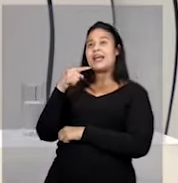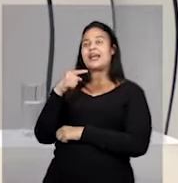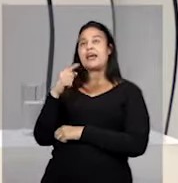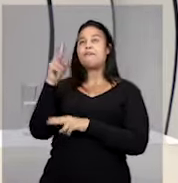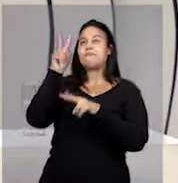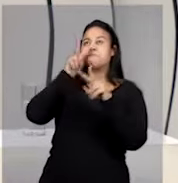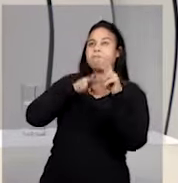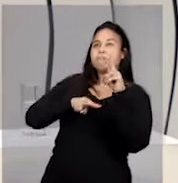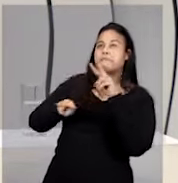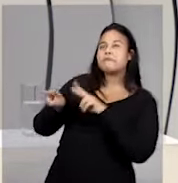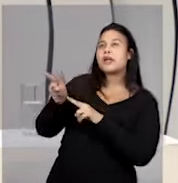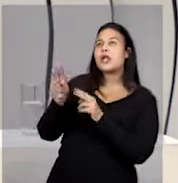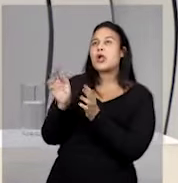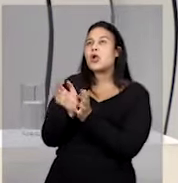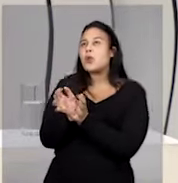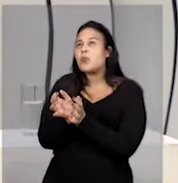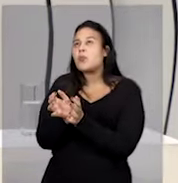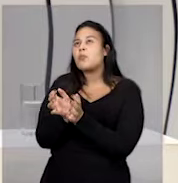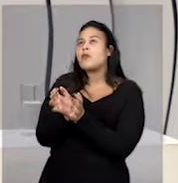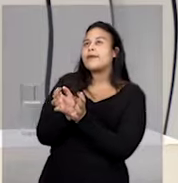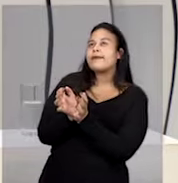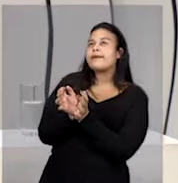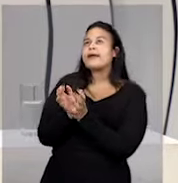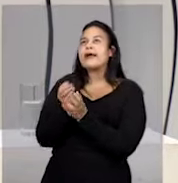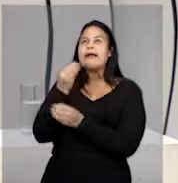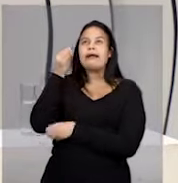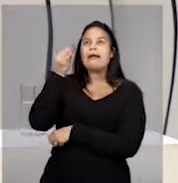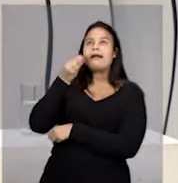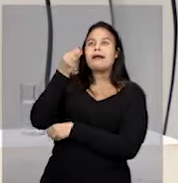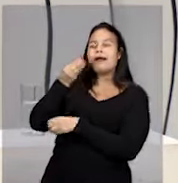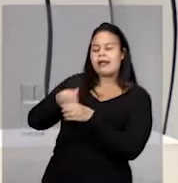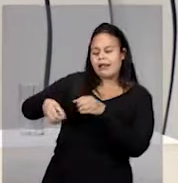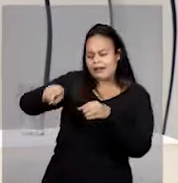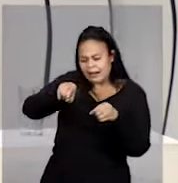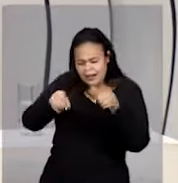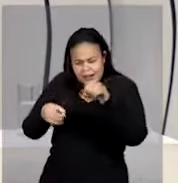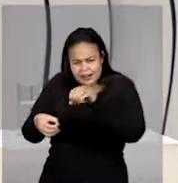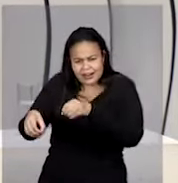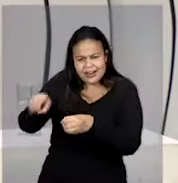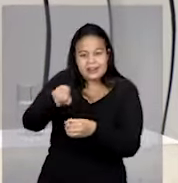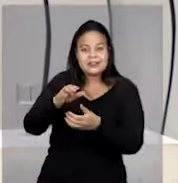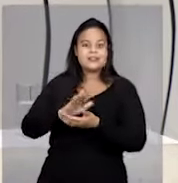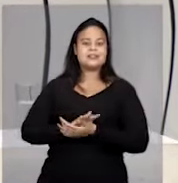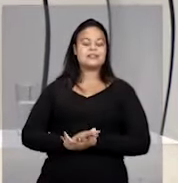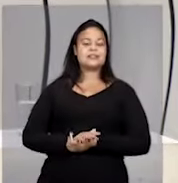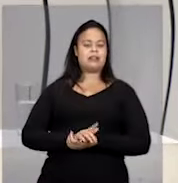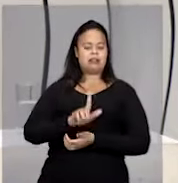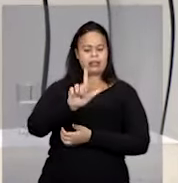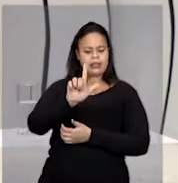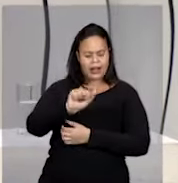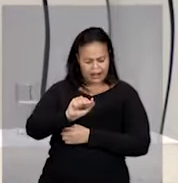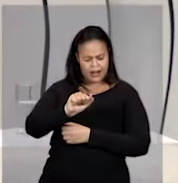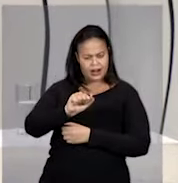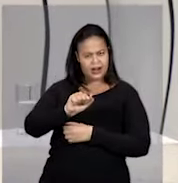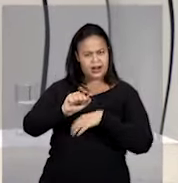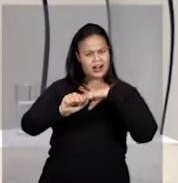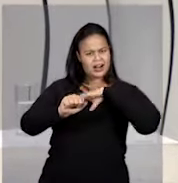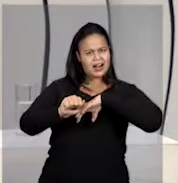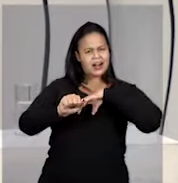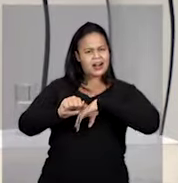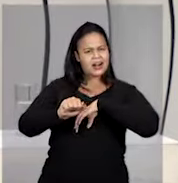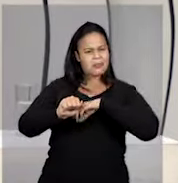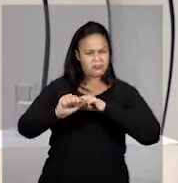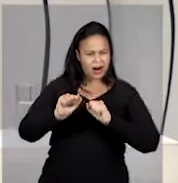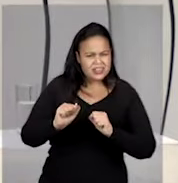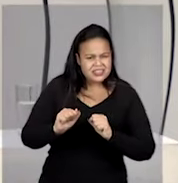viu muitas experiências. Eu não posso colocar um lá se eu ainda não falei de